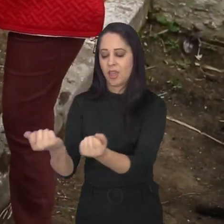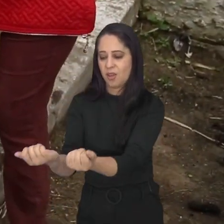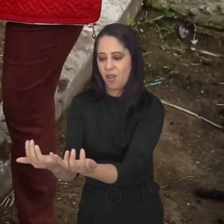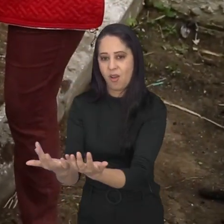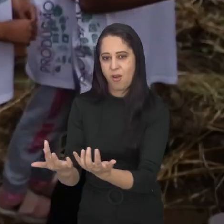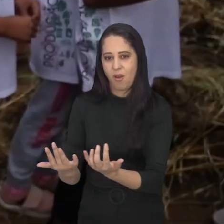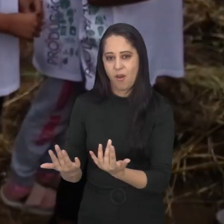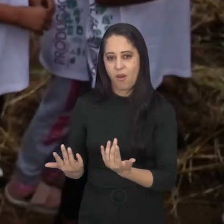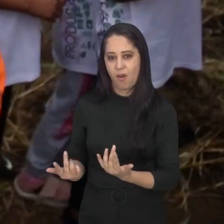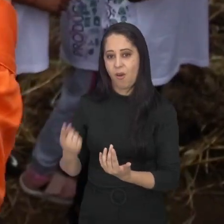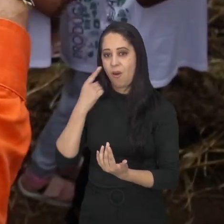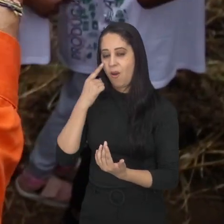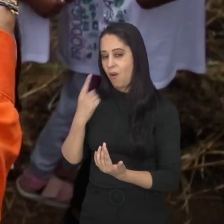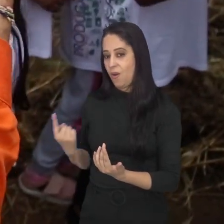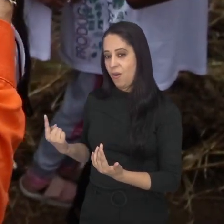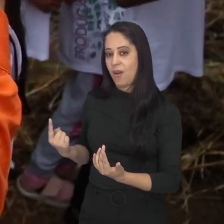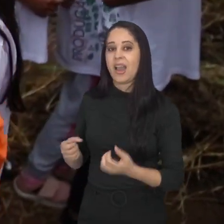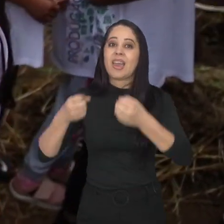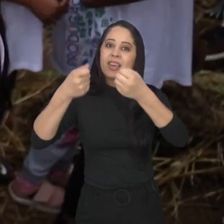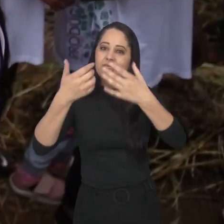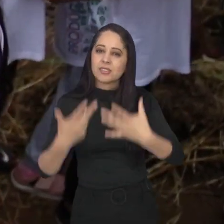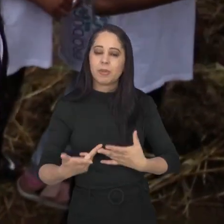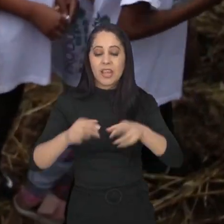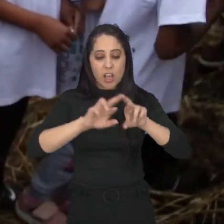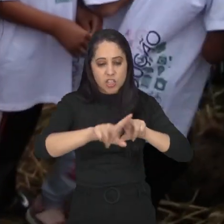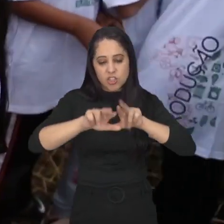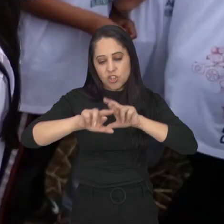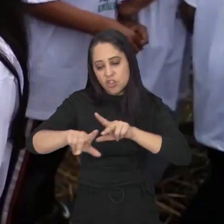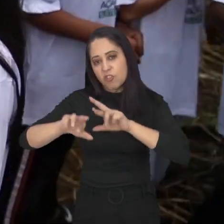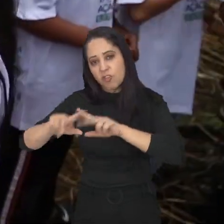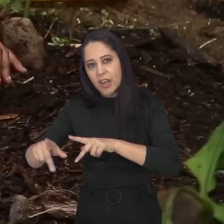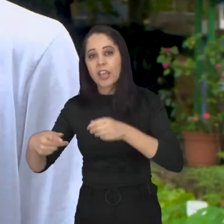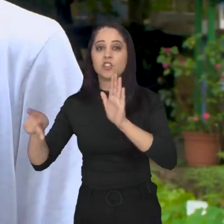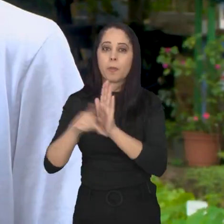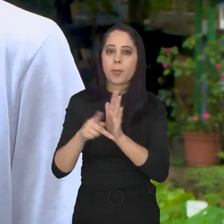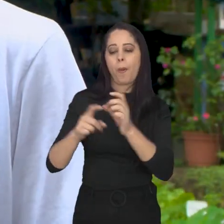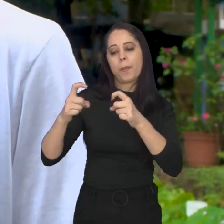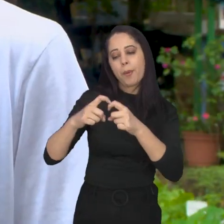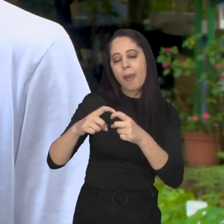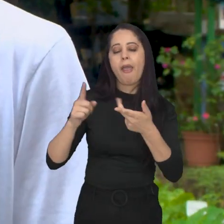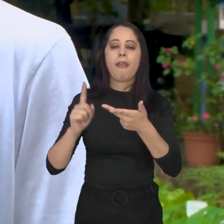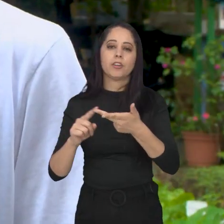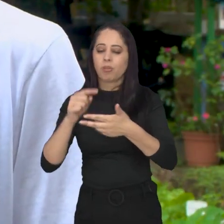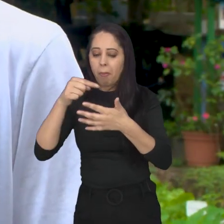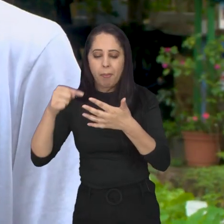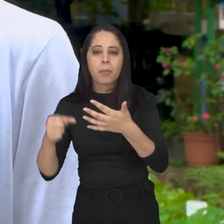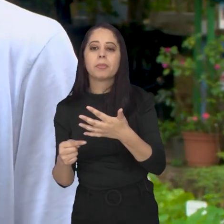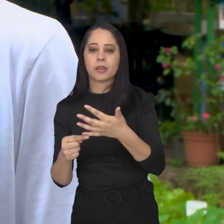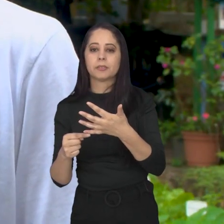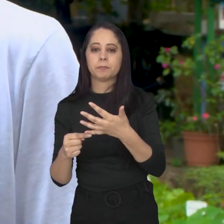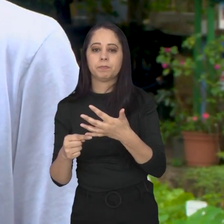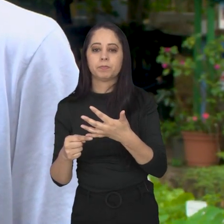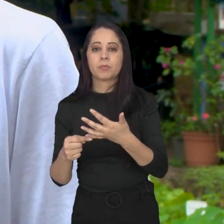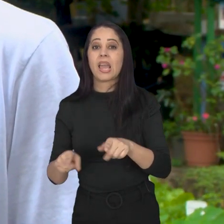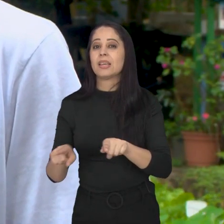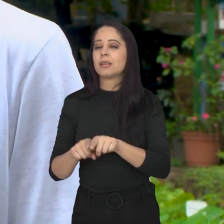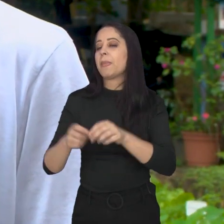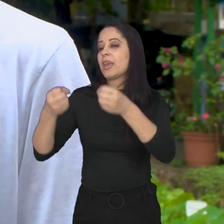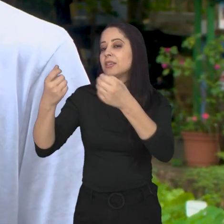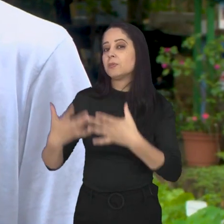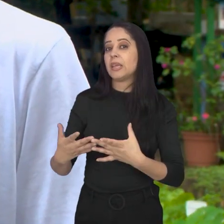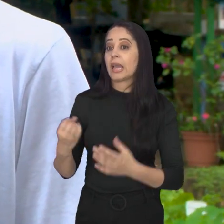de perguntas sobre quem tem mais contato, se alguém tem na família um avô, um tio, alguma pessoa que já teve contato com plantio,